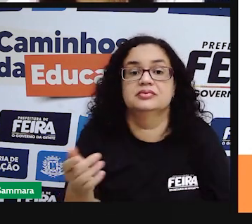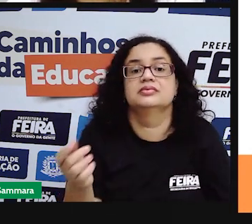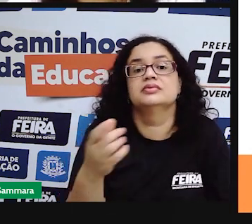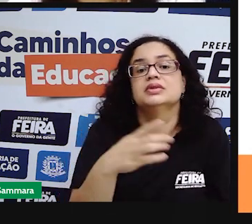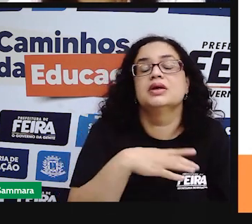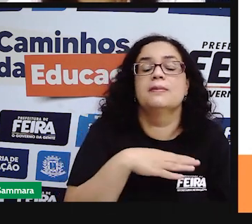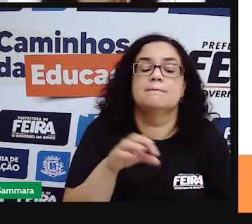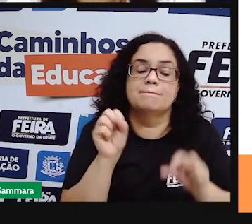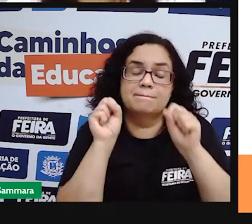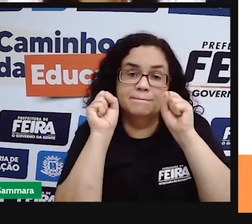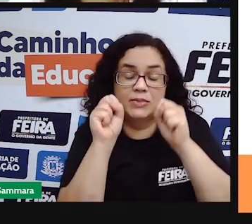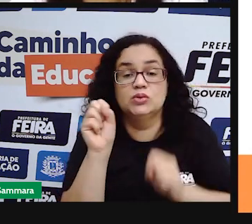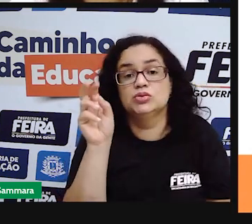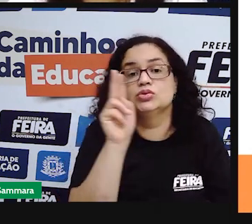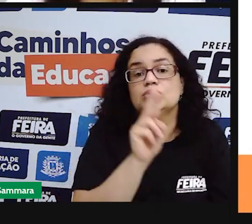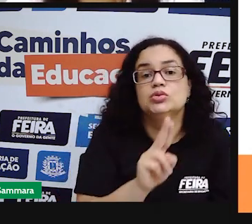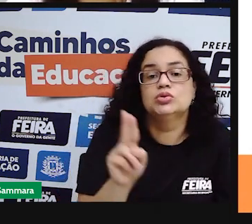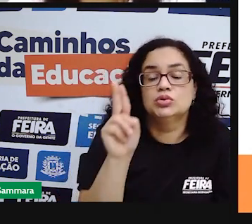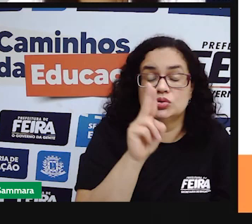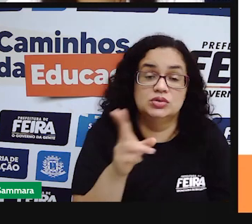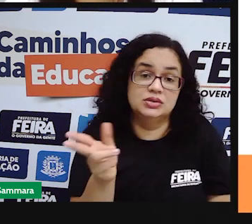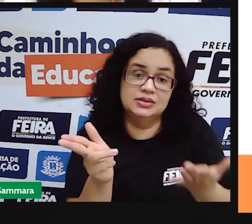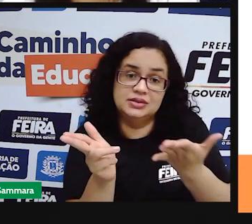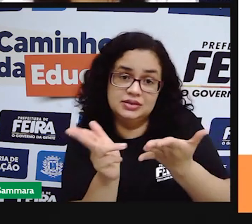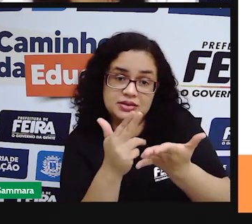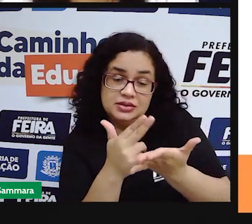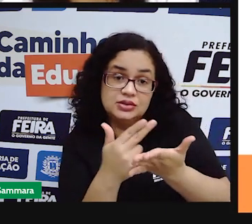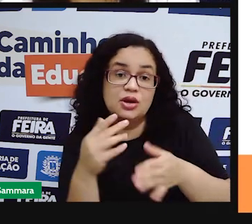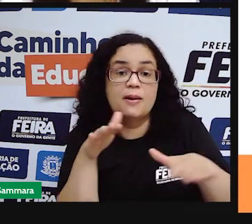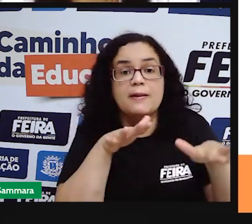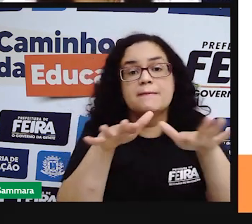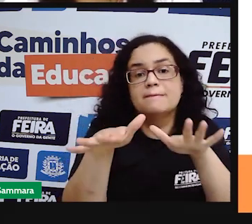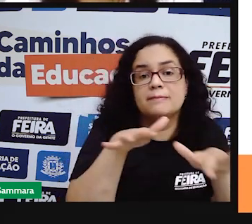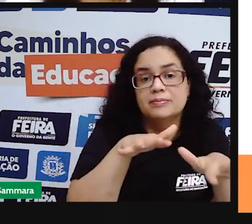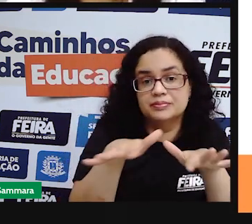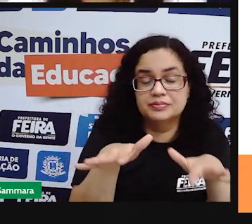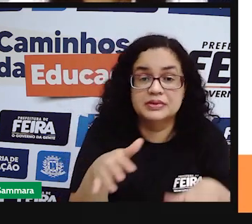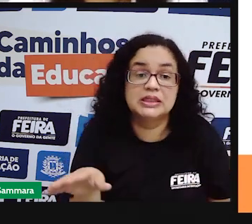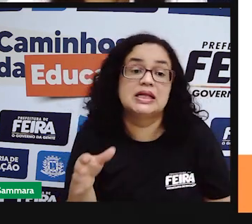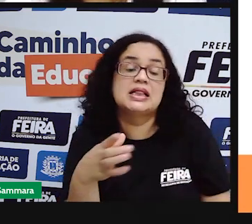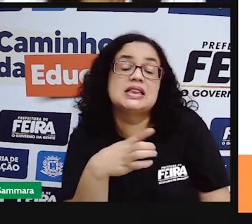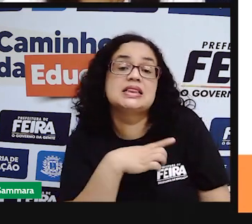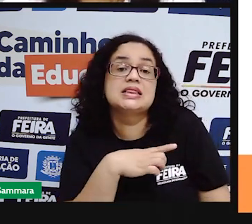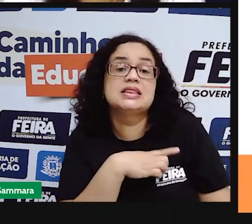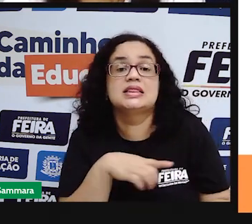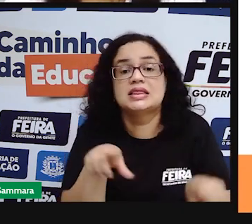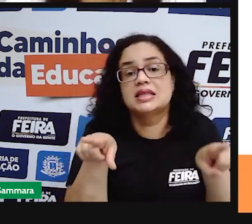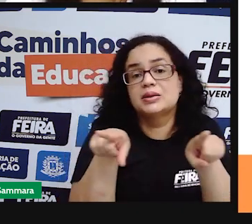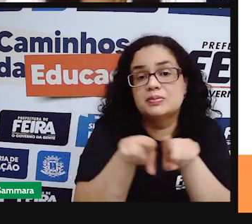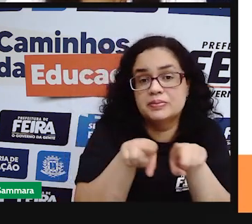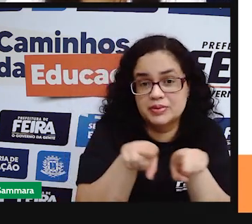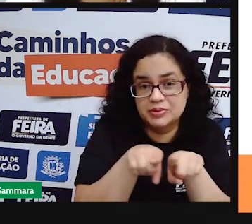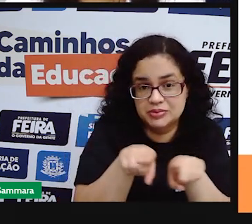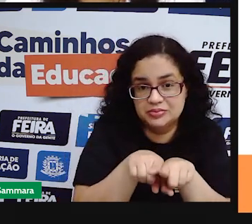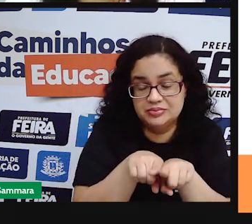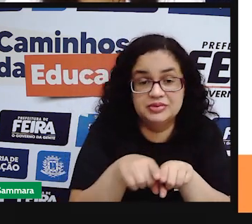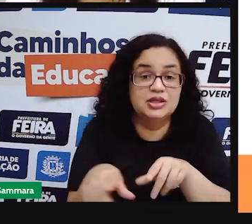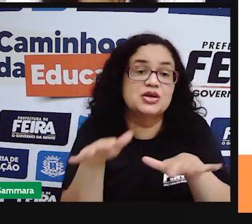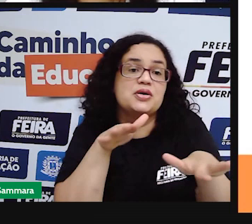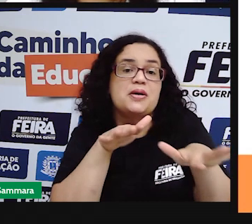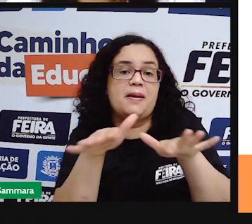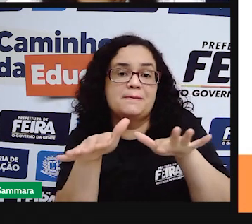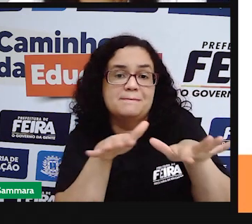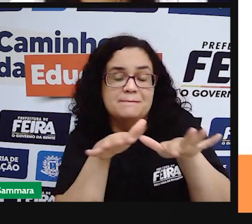pode utilizar e desenhar na nossa movimentação. E aparecem também nas movimentações